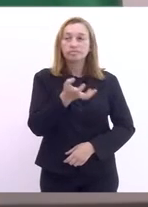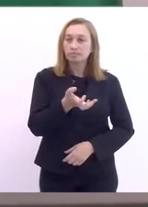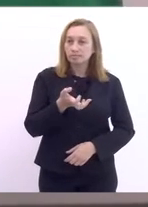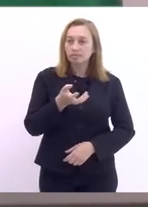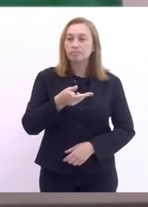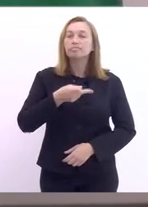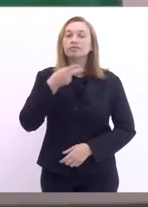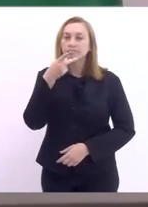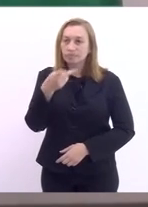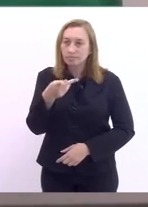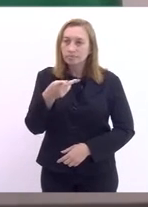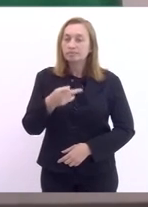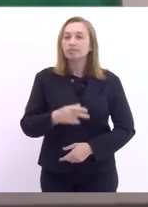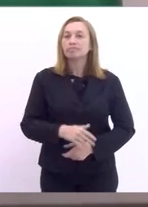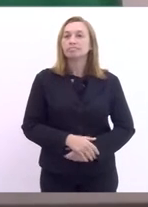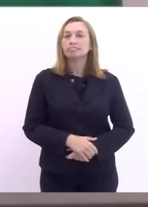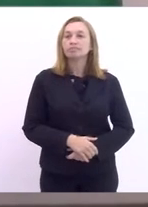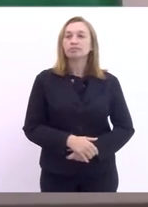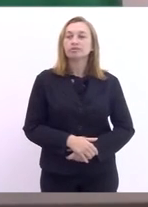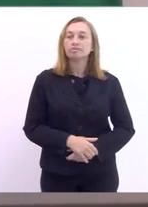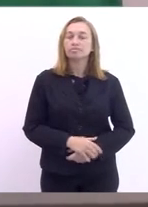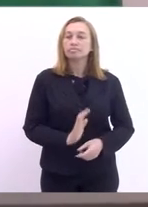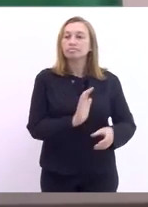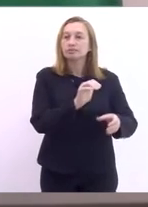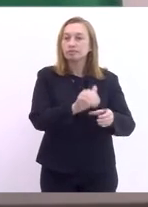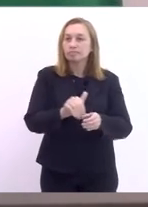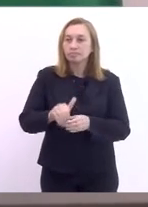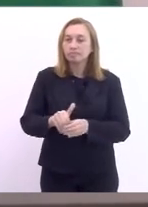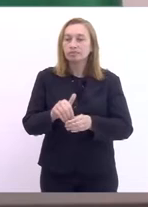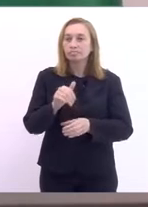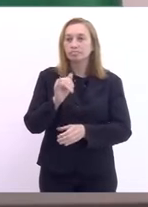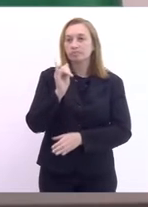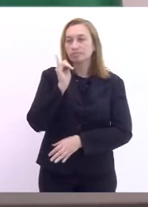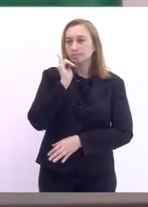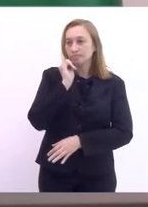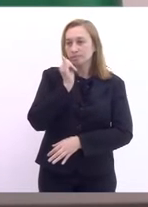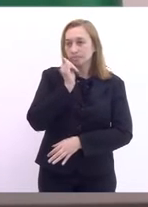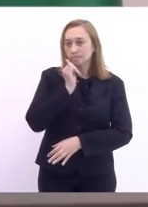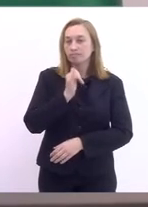quiserem se manifestar sobre o voto do relator.